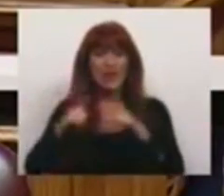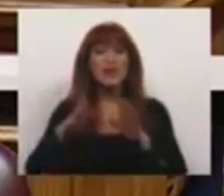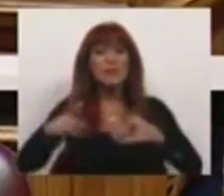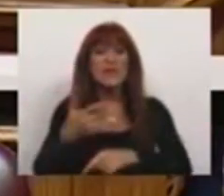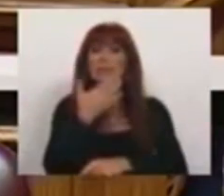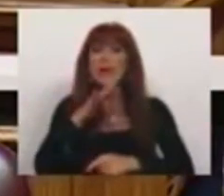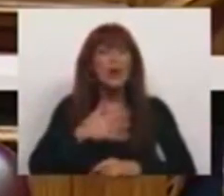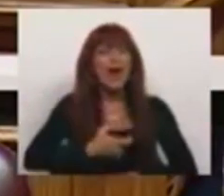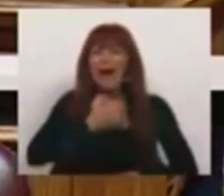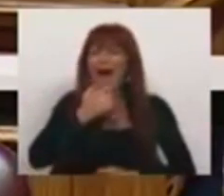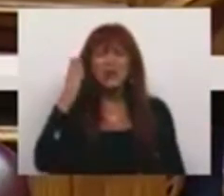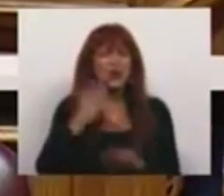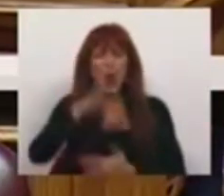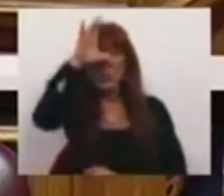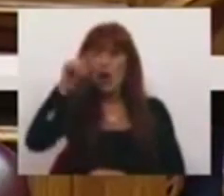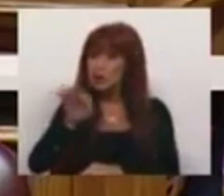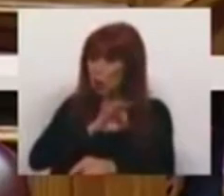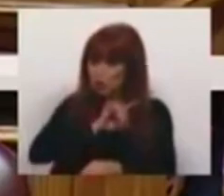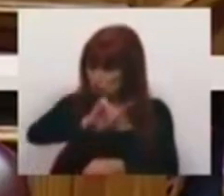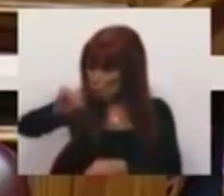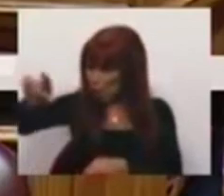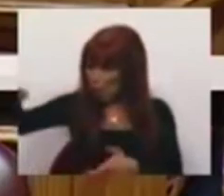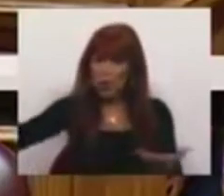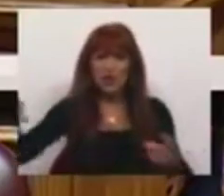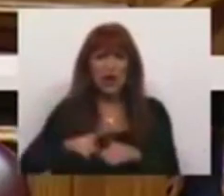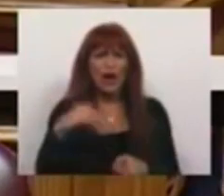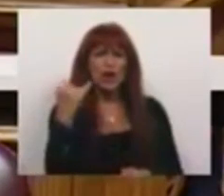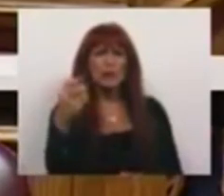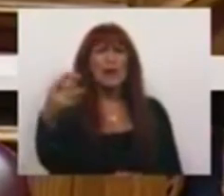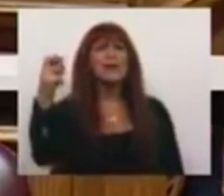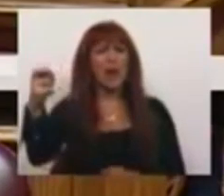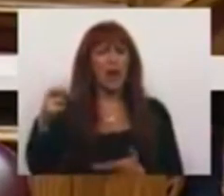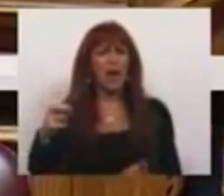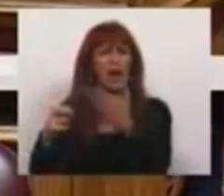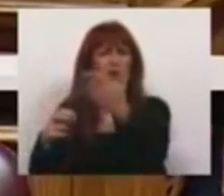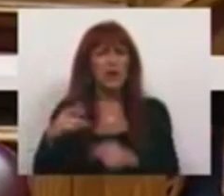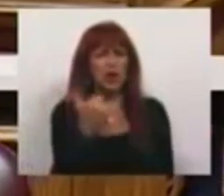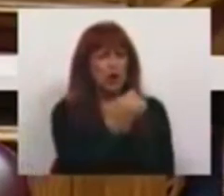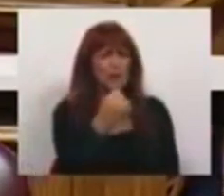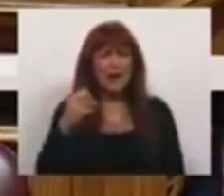depender quase exclusivamente do Estado são os senhores, que aliás em 2003,